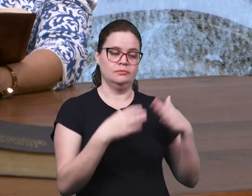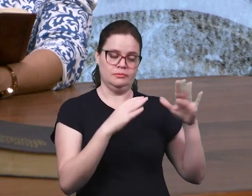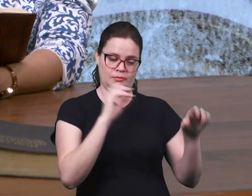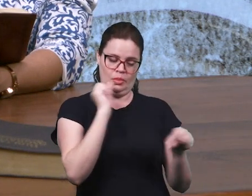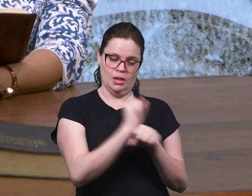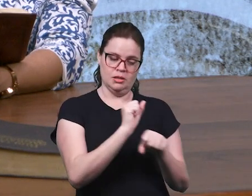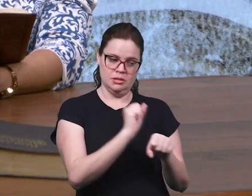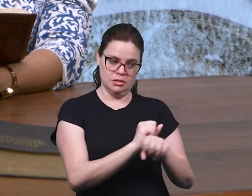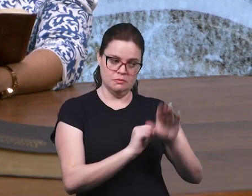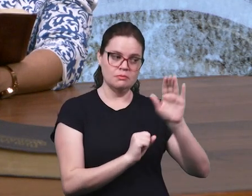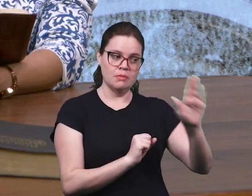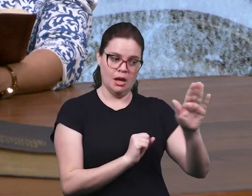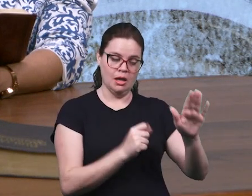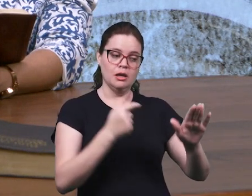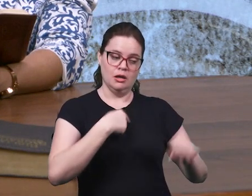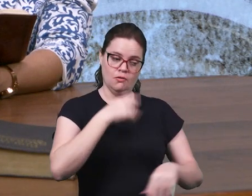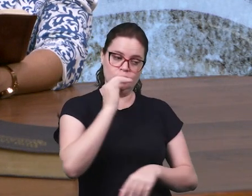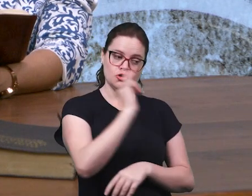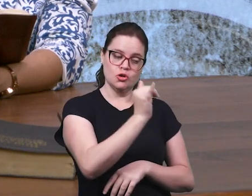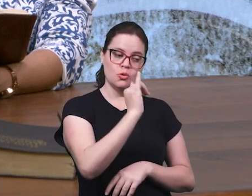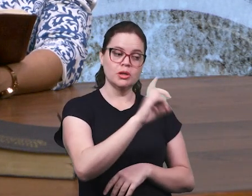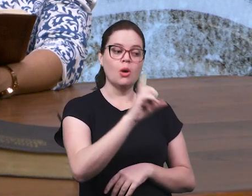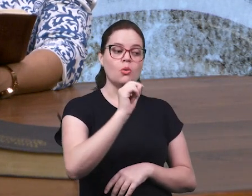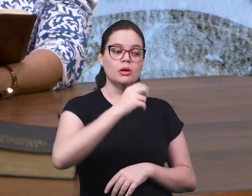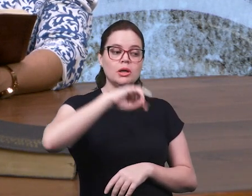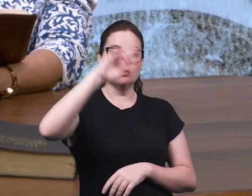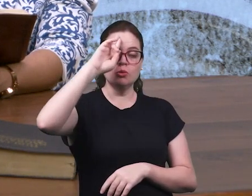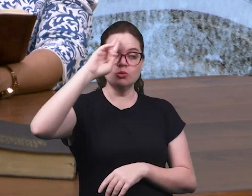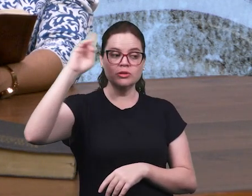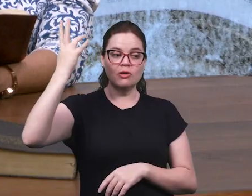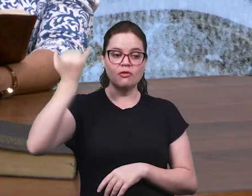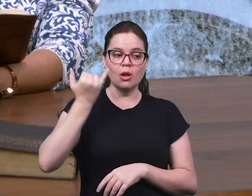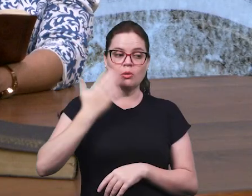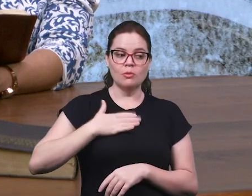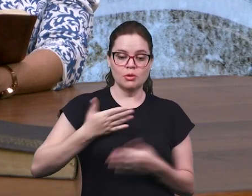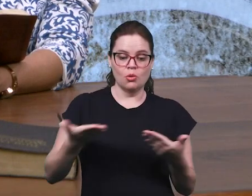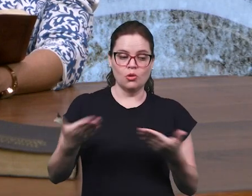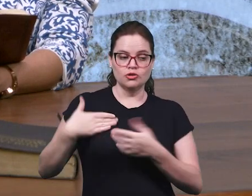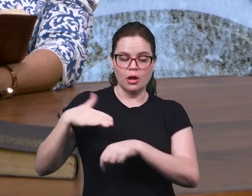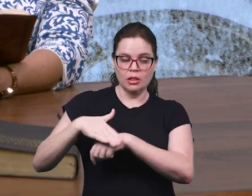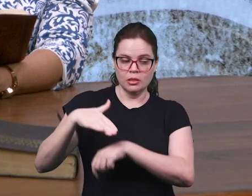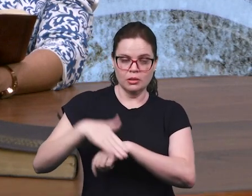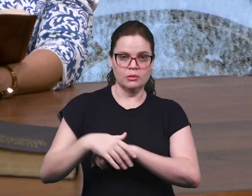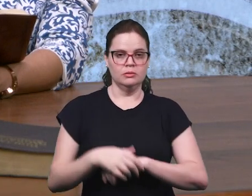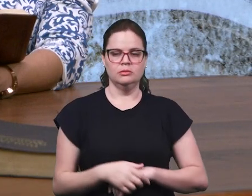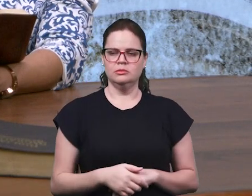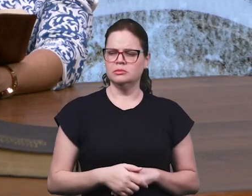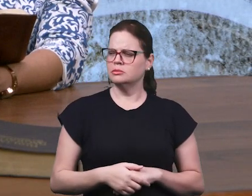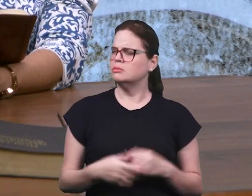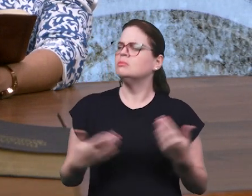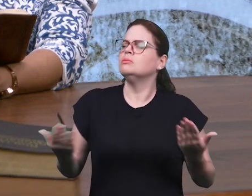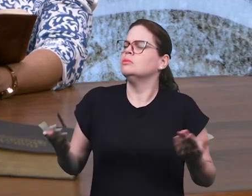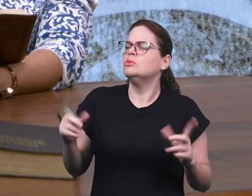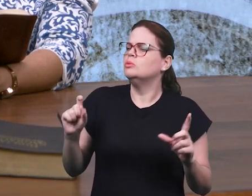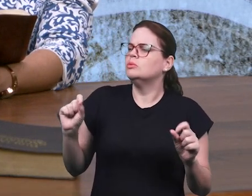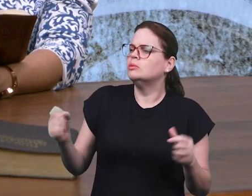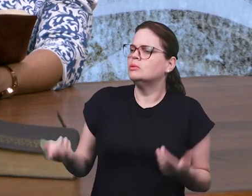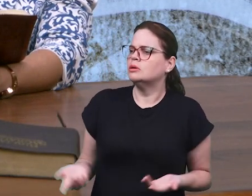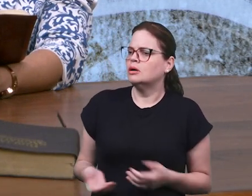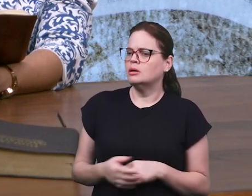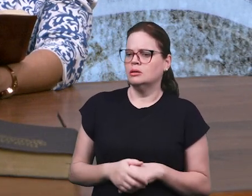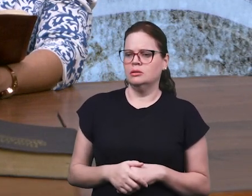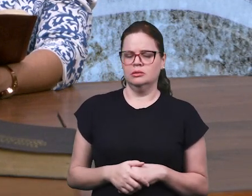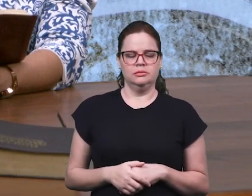espera, e te declararei o que o Senhor me disse esta noite. E ele disse-lhe: fala.